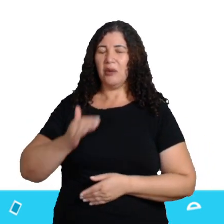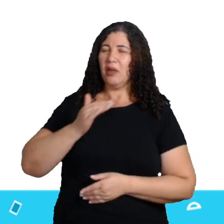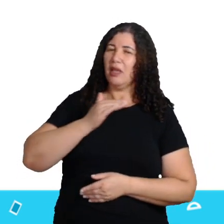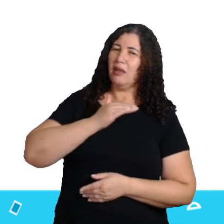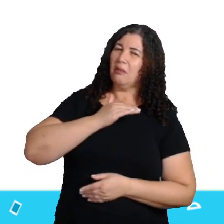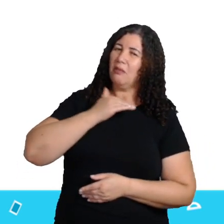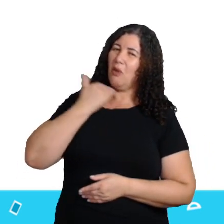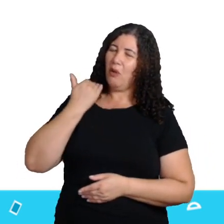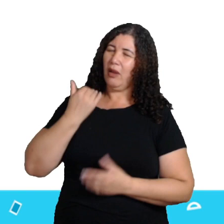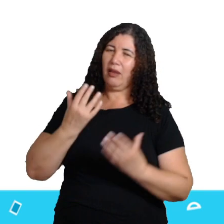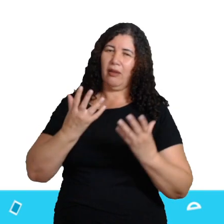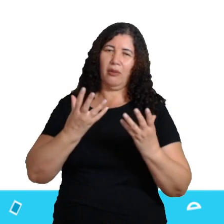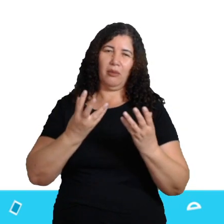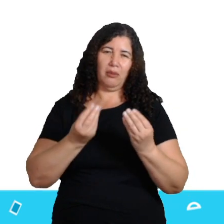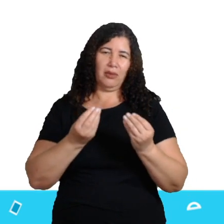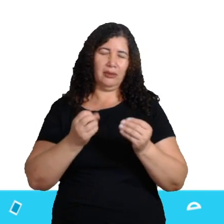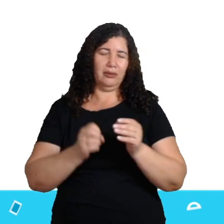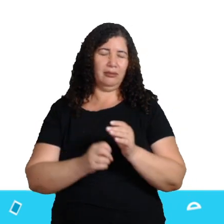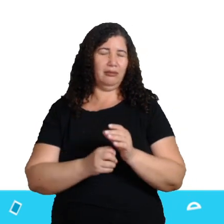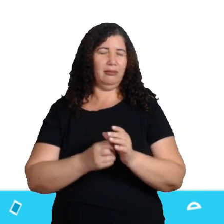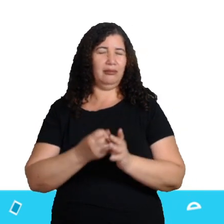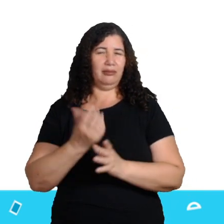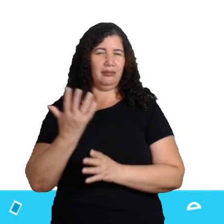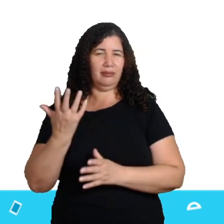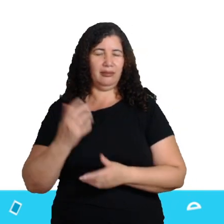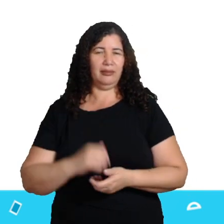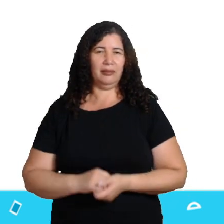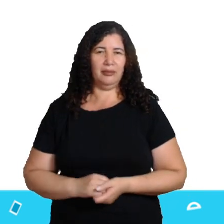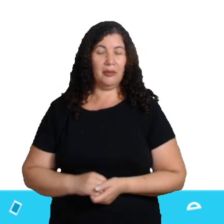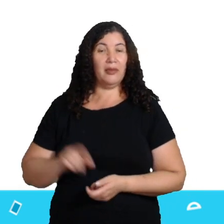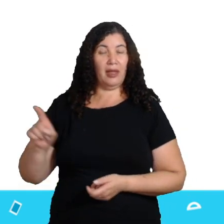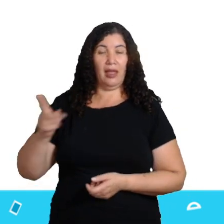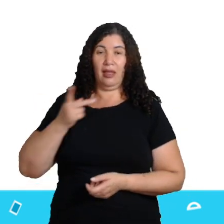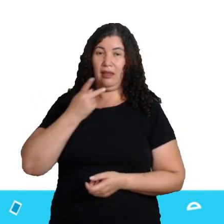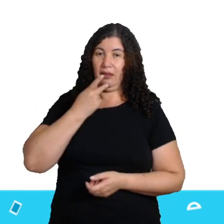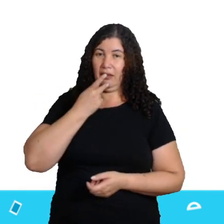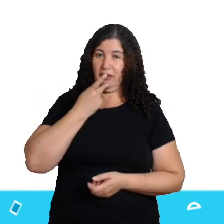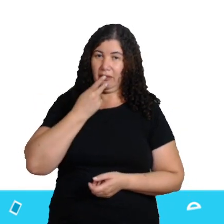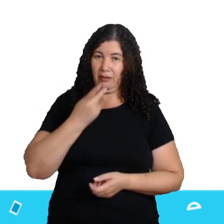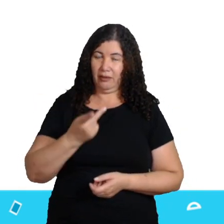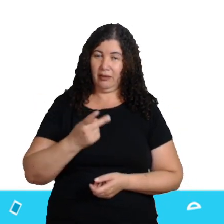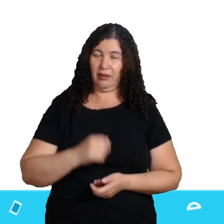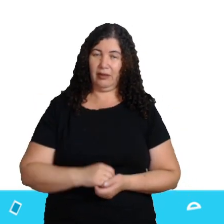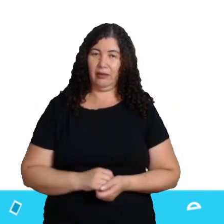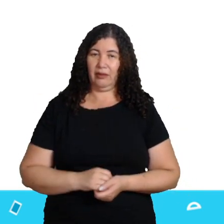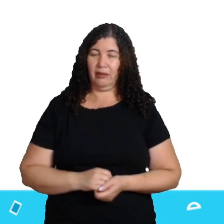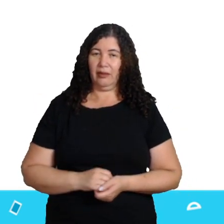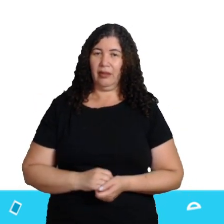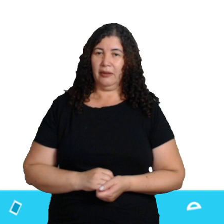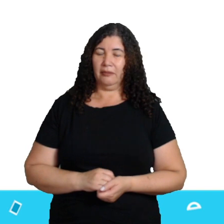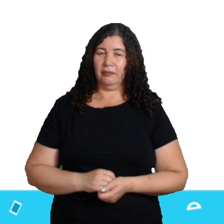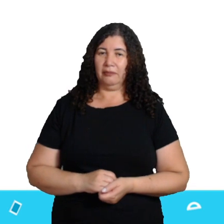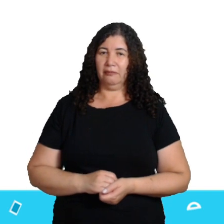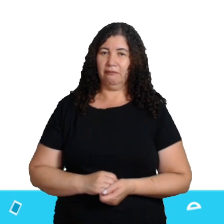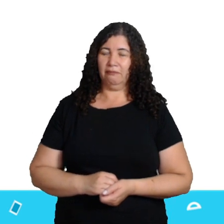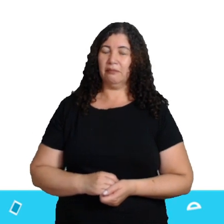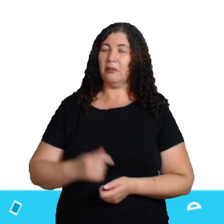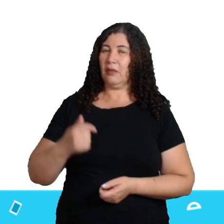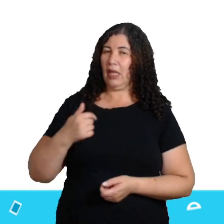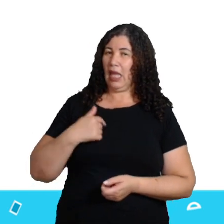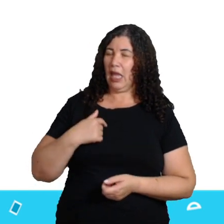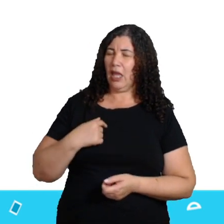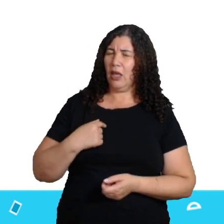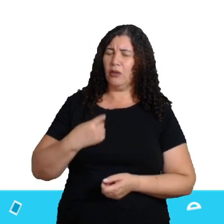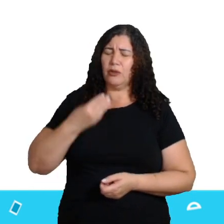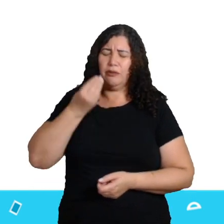morrer várias vezes. Ele dizia, abre aspas, sou